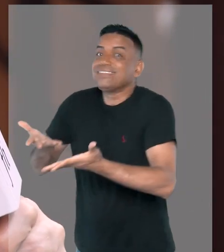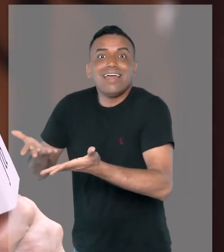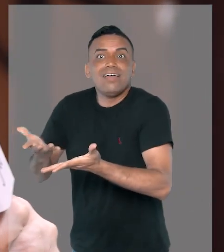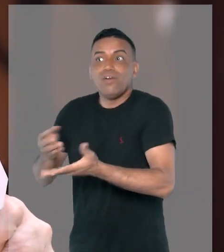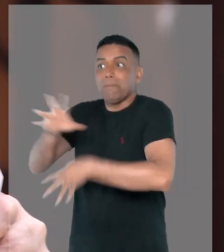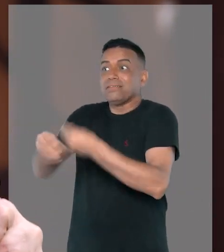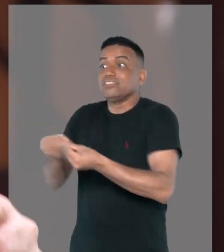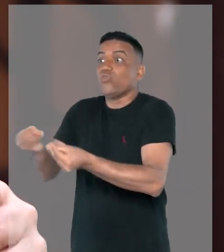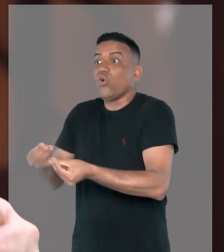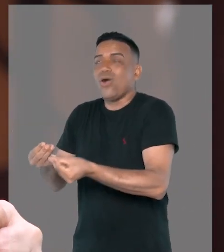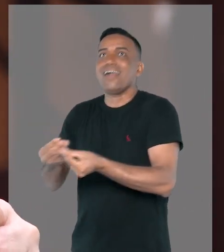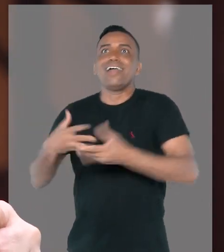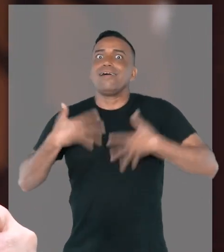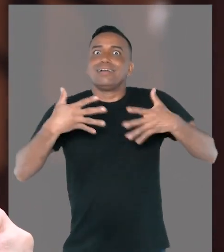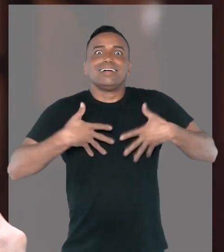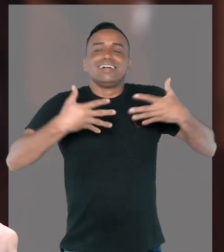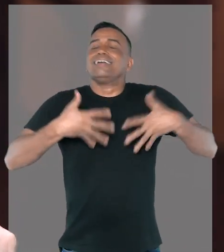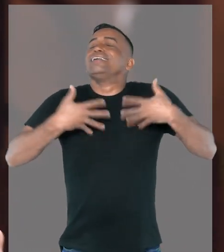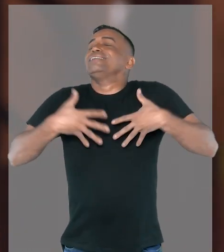né? E a gente se diverte com isso.